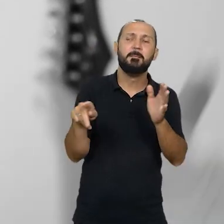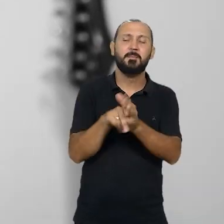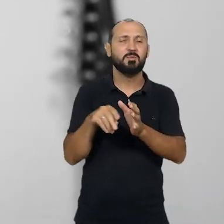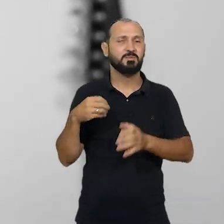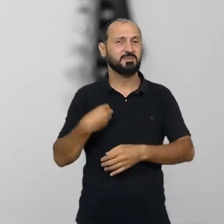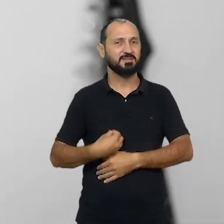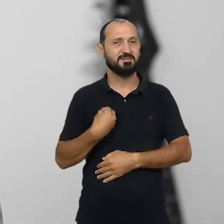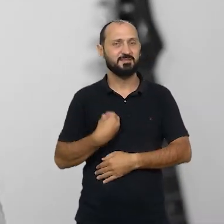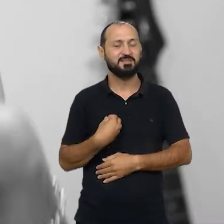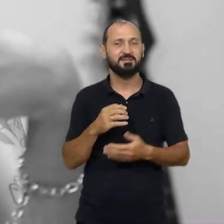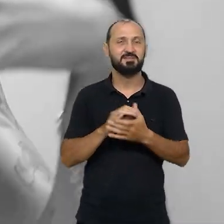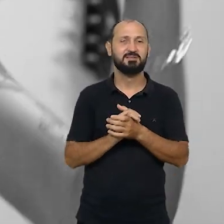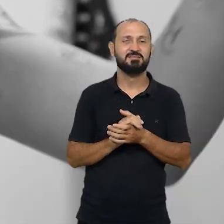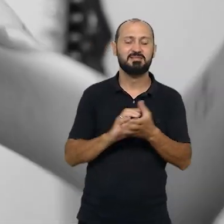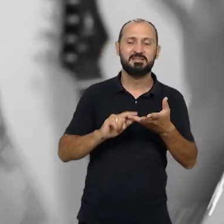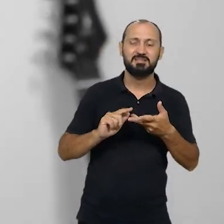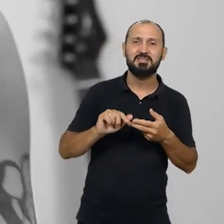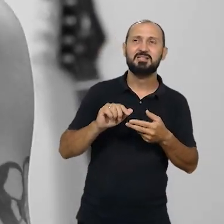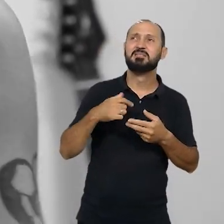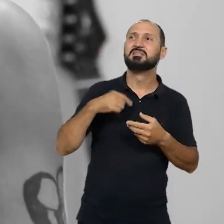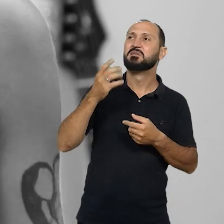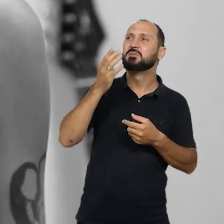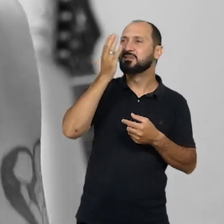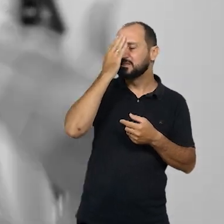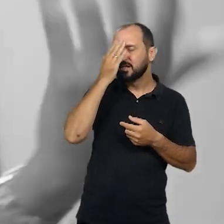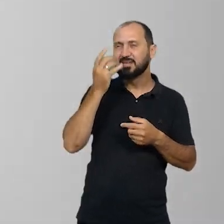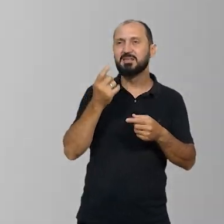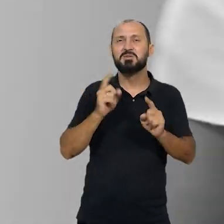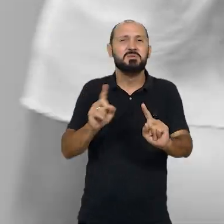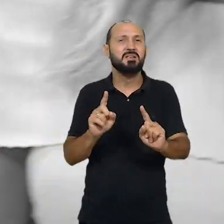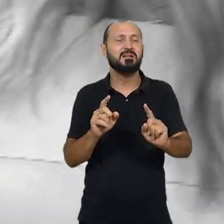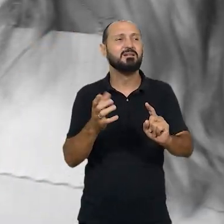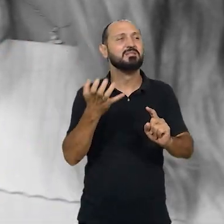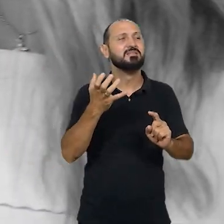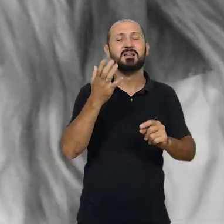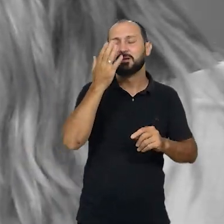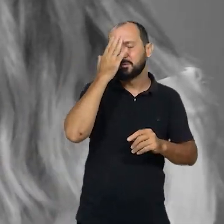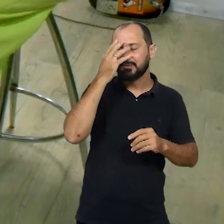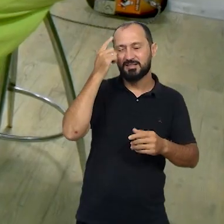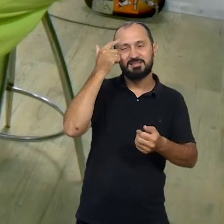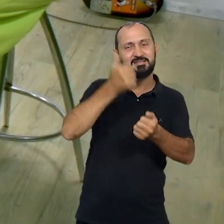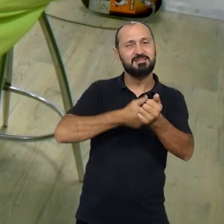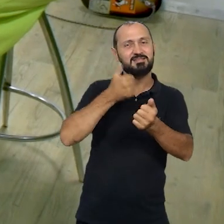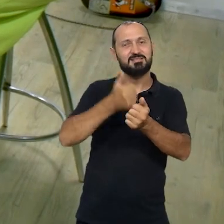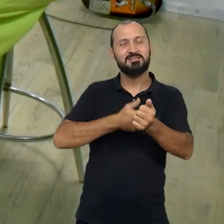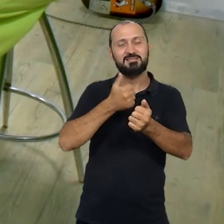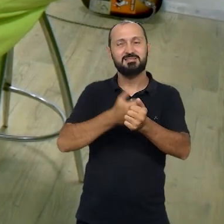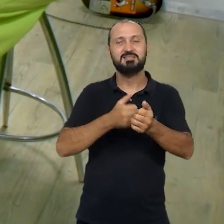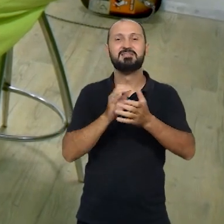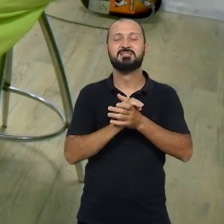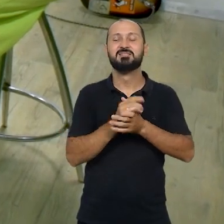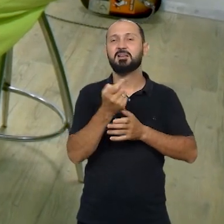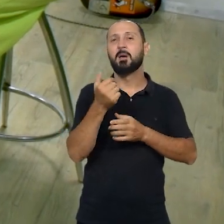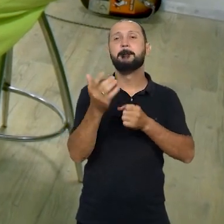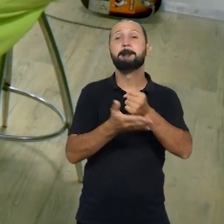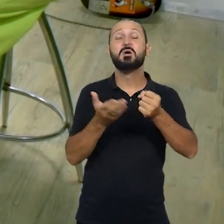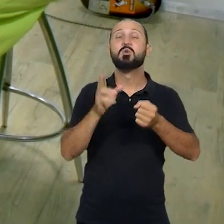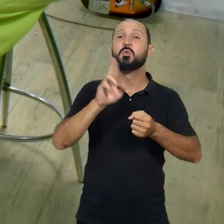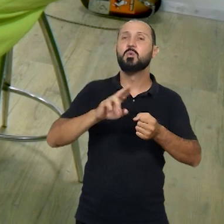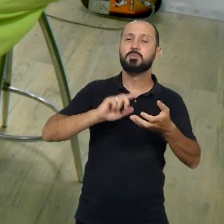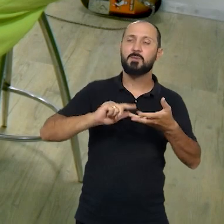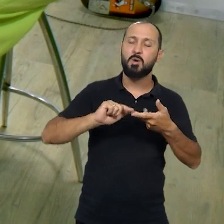Para nós, artistas locais, que sobrevive da arte, né? E dá para reparar bastante na letra, né, no